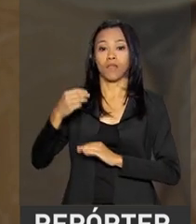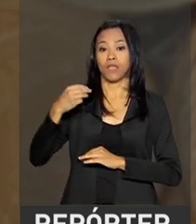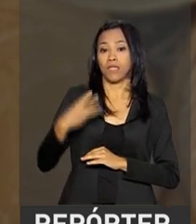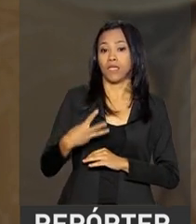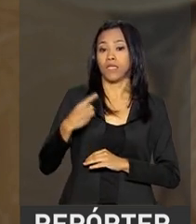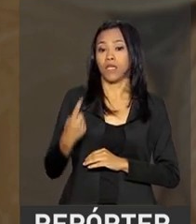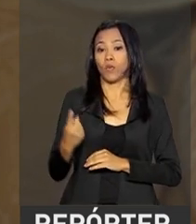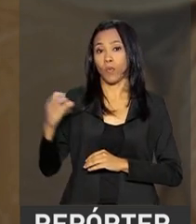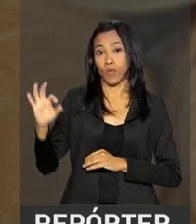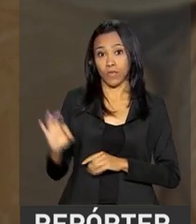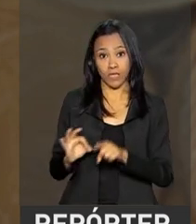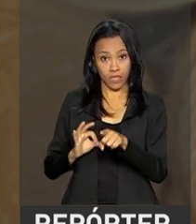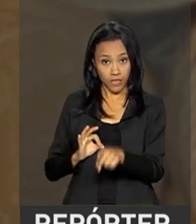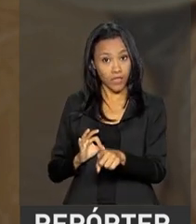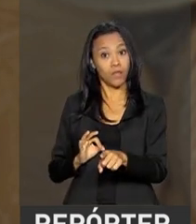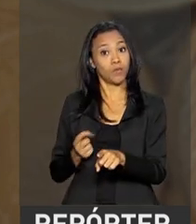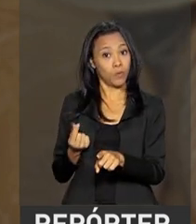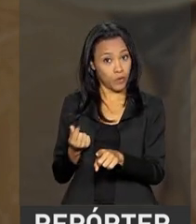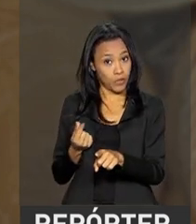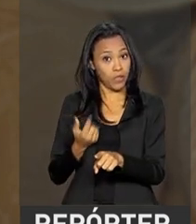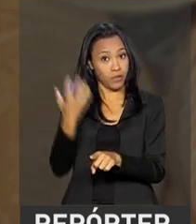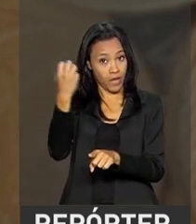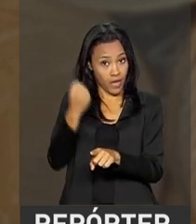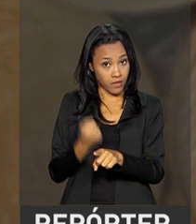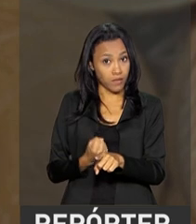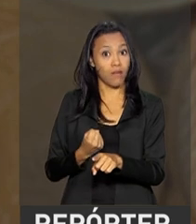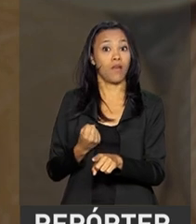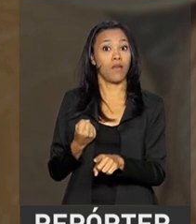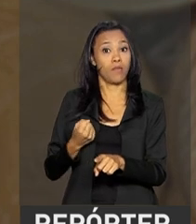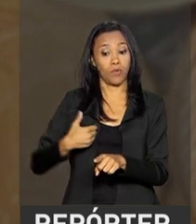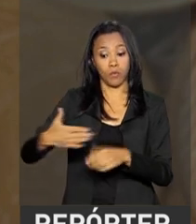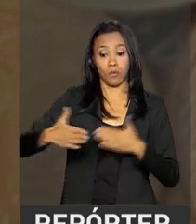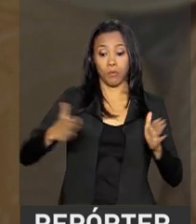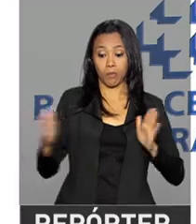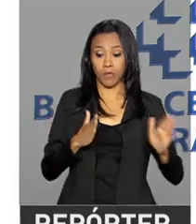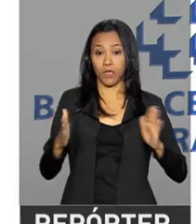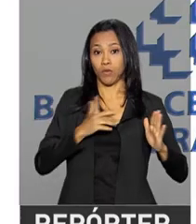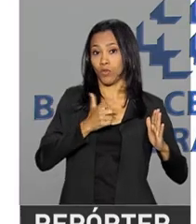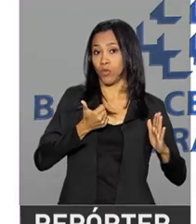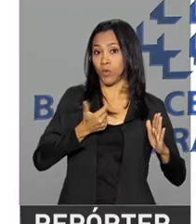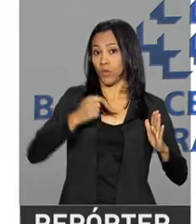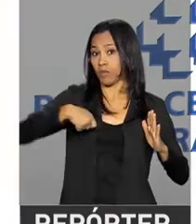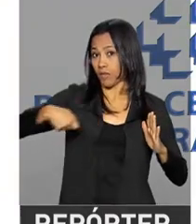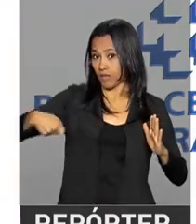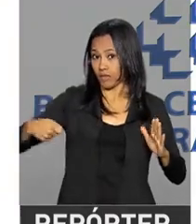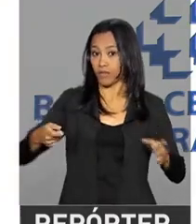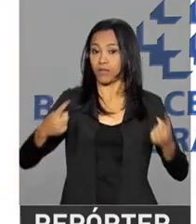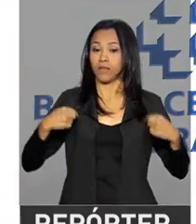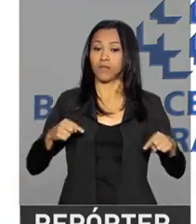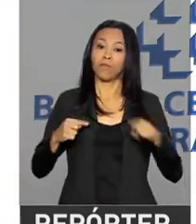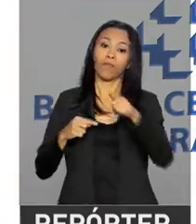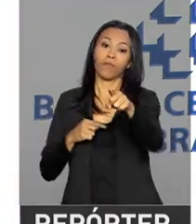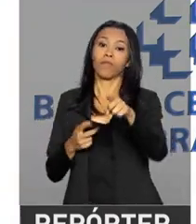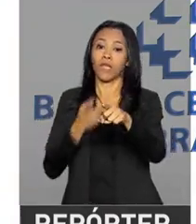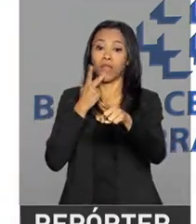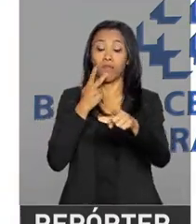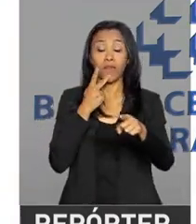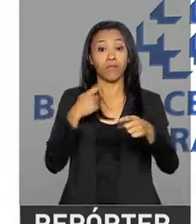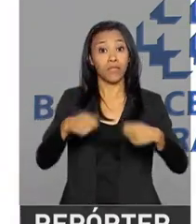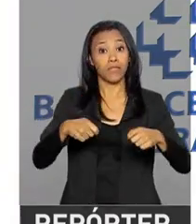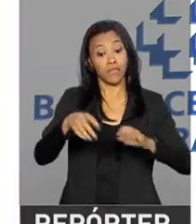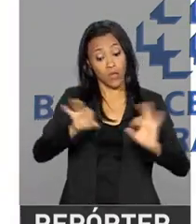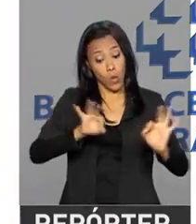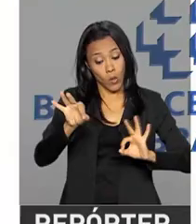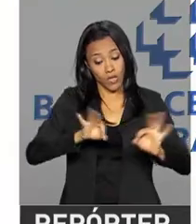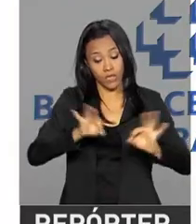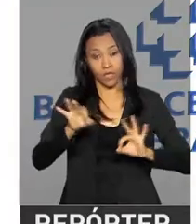31 por cento do dinheiro recebido nos últimos 12 meses a base de tudo acaba sendo o planejamento olhar para a